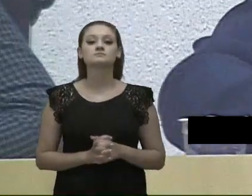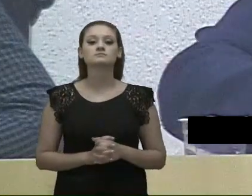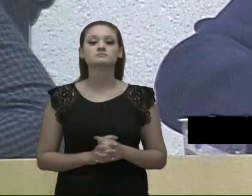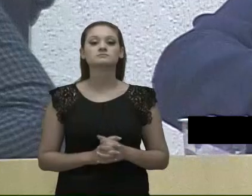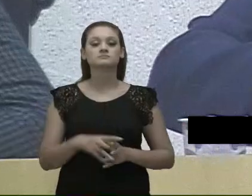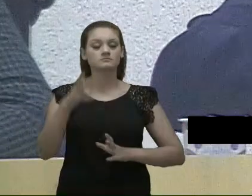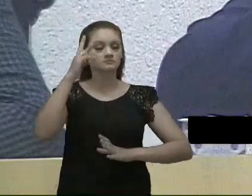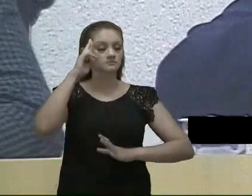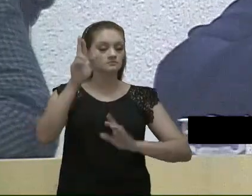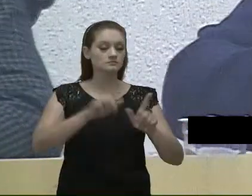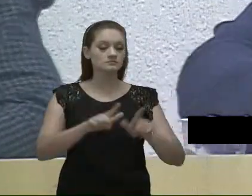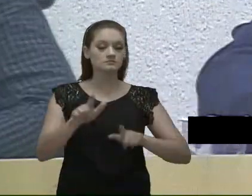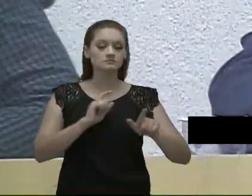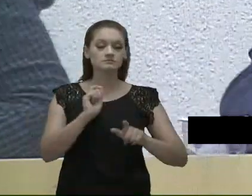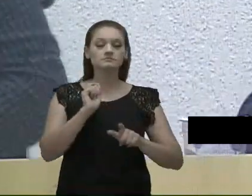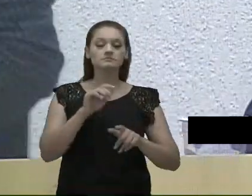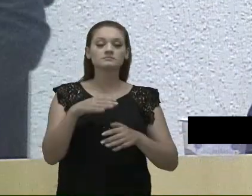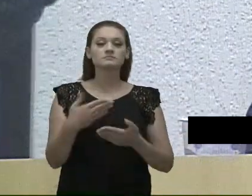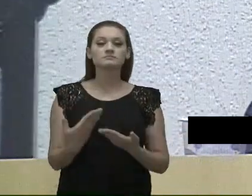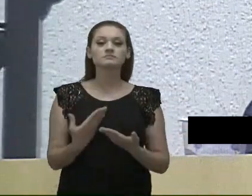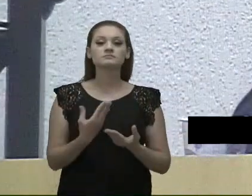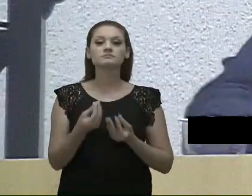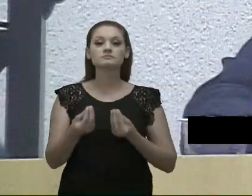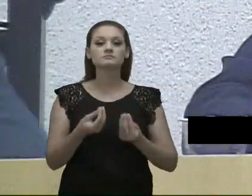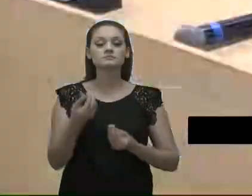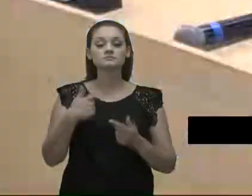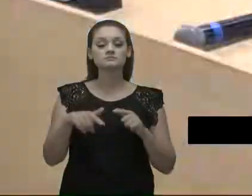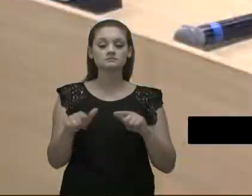do cargo da senhora? O que a senhora faz hoje lá dentro da unidade?